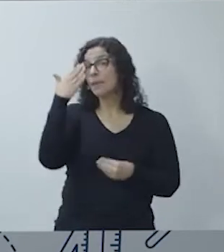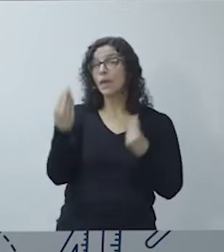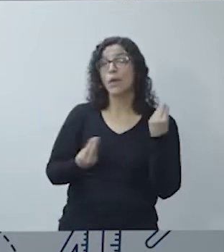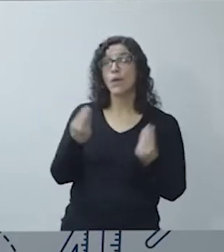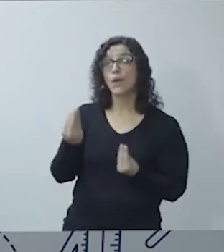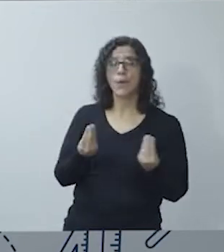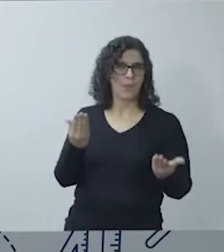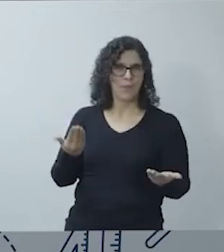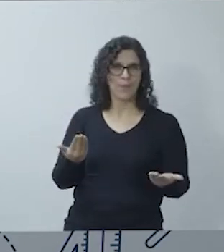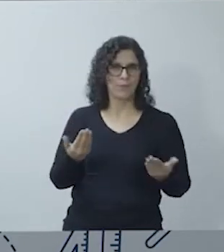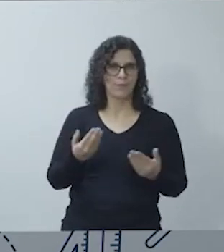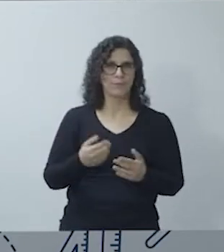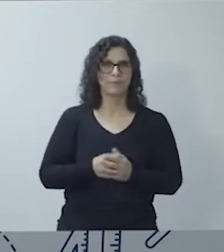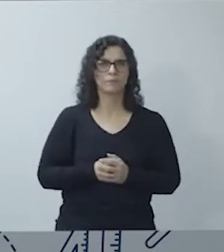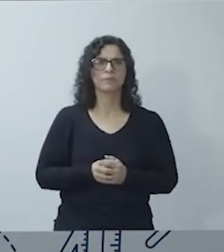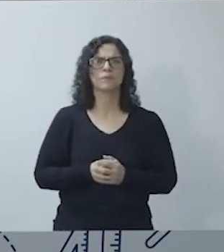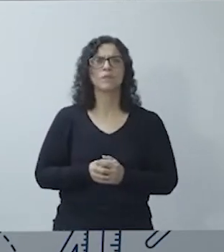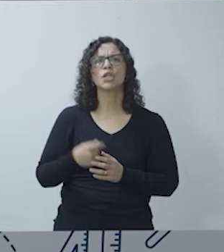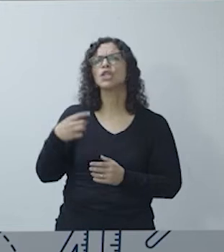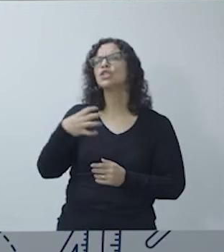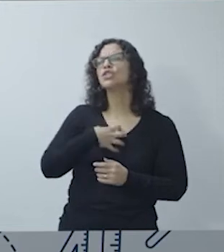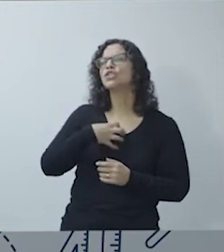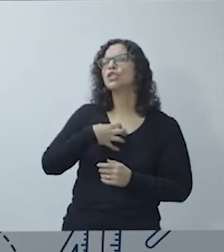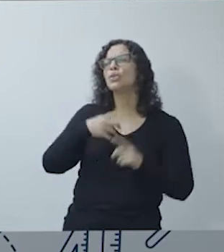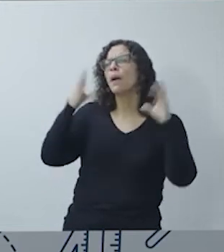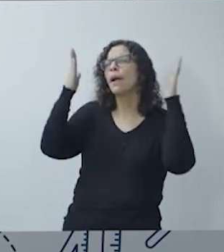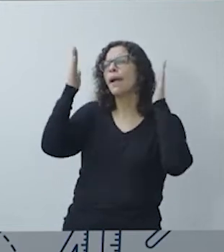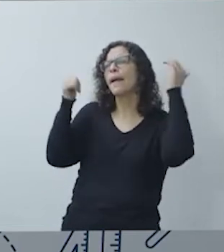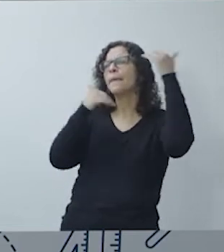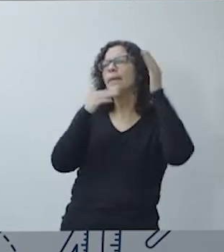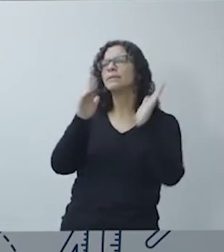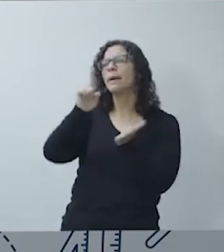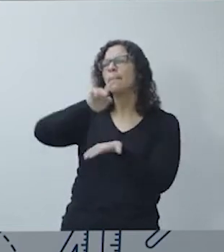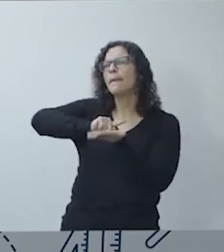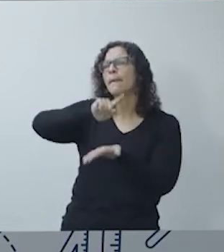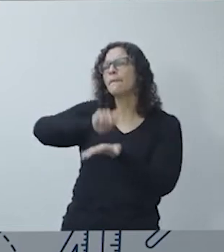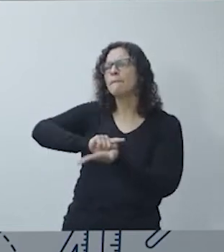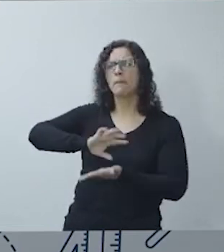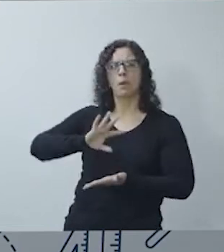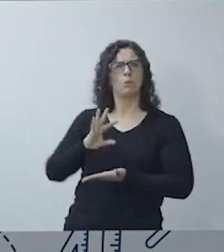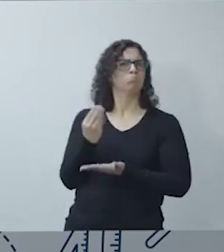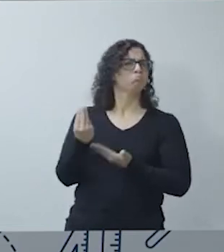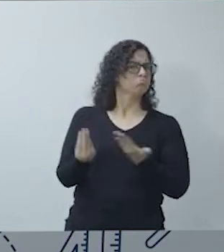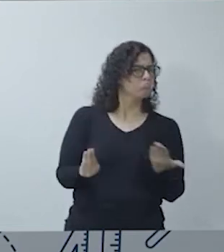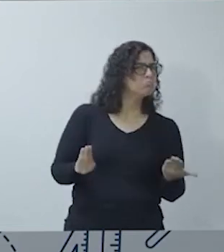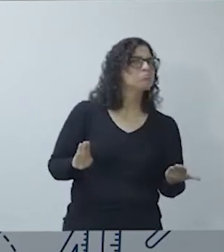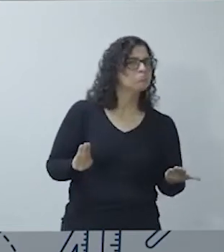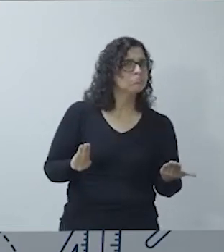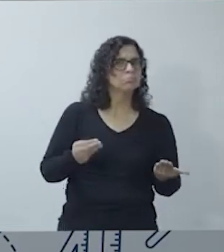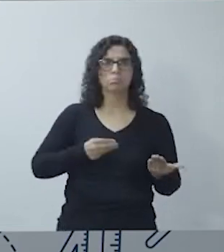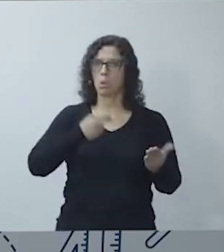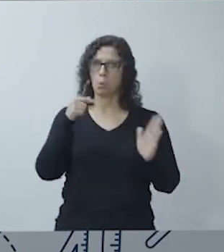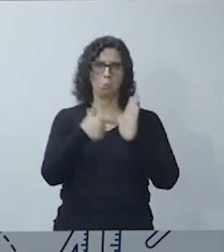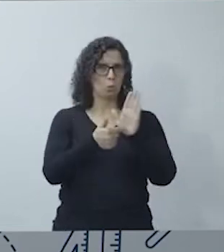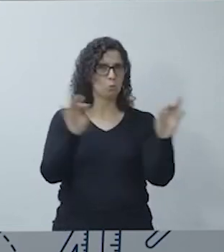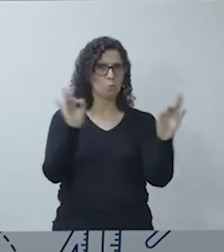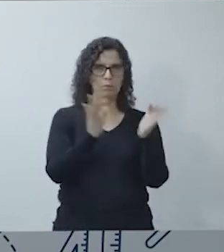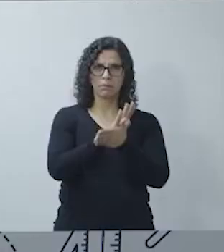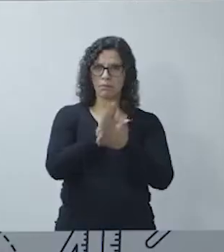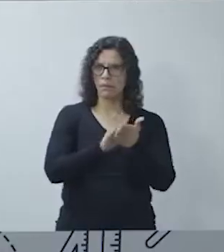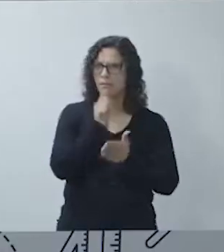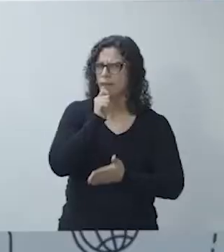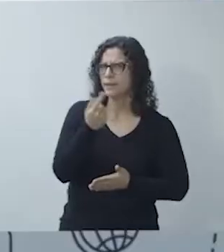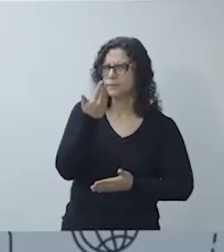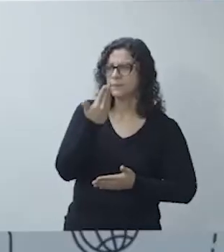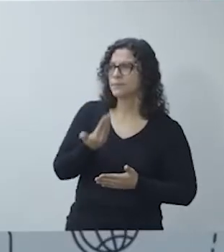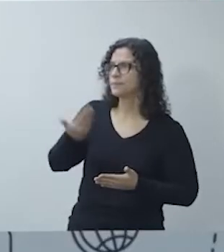saber, afinal, e a cabeça de papelão? Que fim levou essa cabeça de papelão que não apareceu ainda?